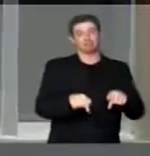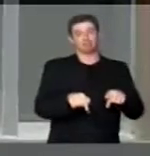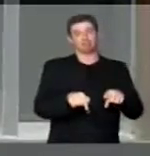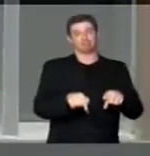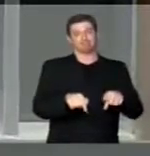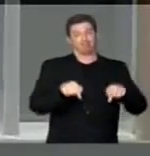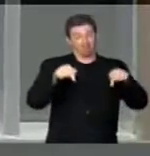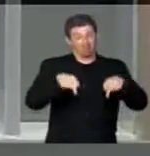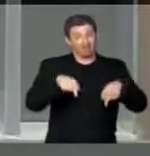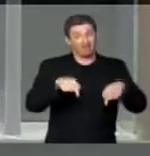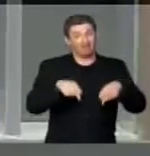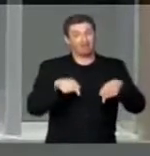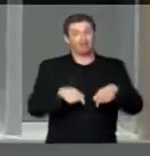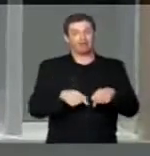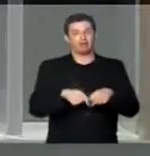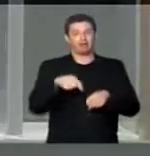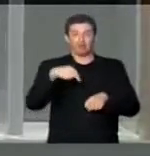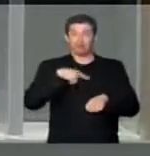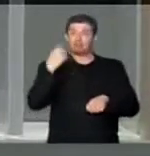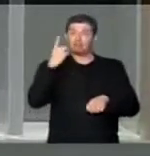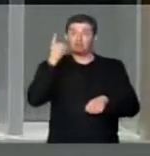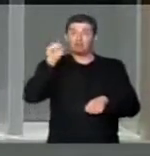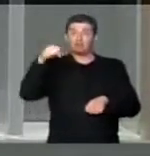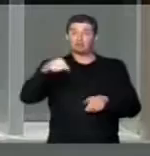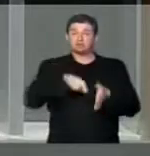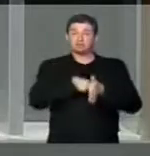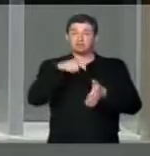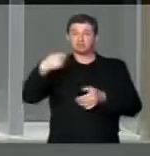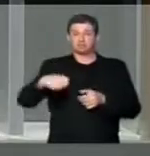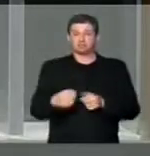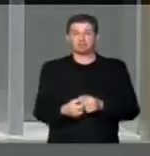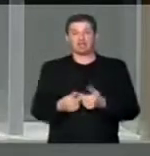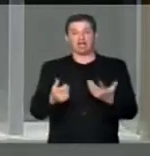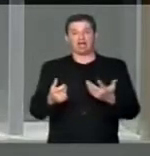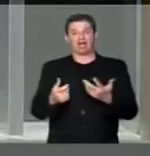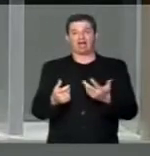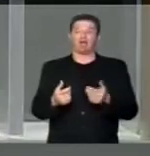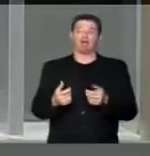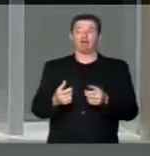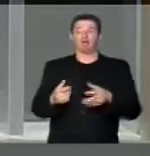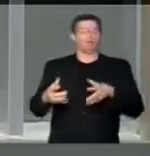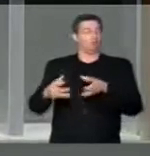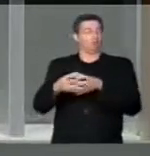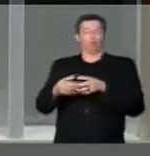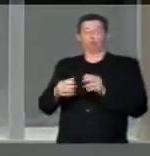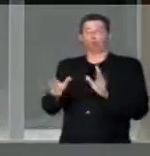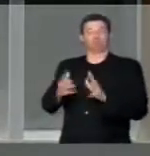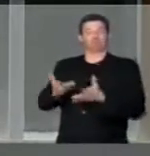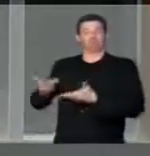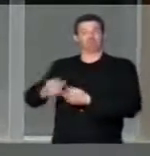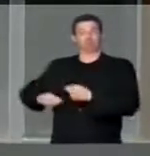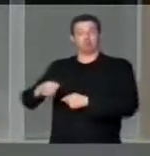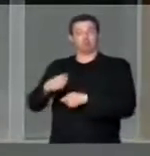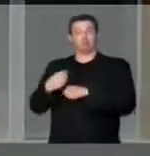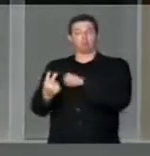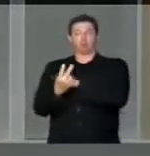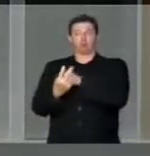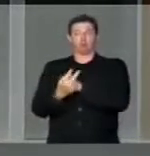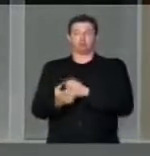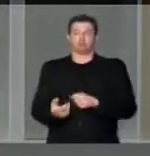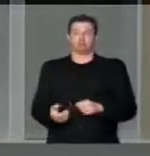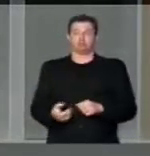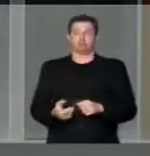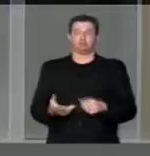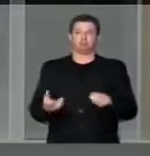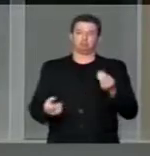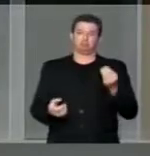tem muitos aqui que precisam ser investigados. E aí o espírito de corpo é o que funcionou. Então, a luta política, ela se dá